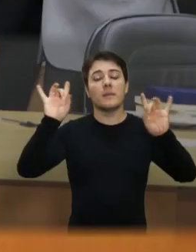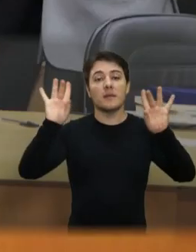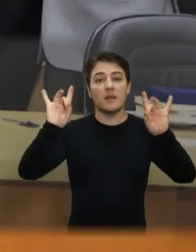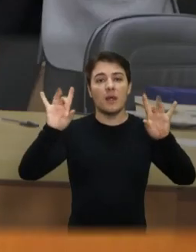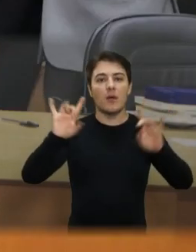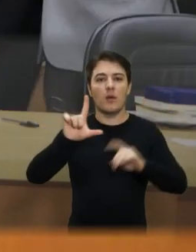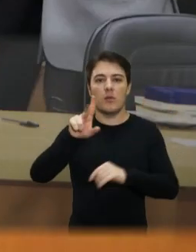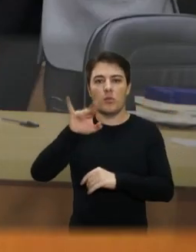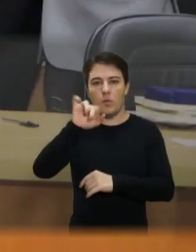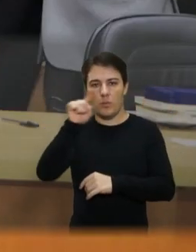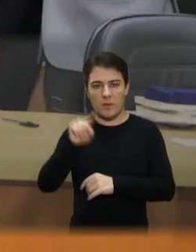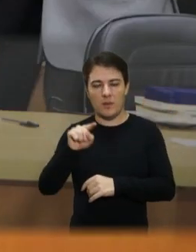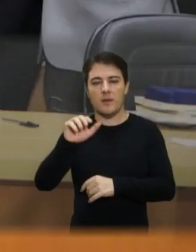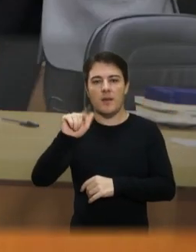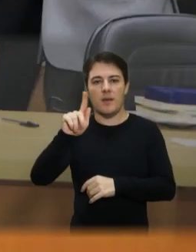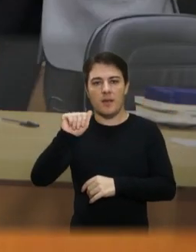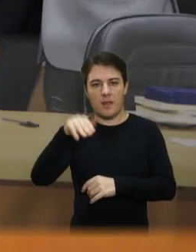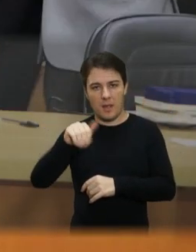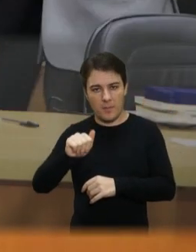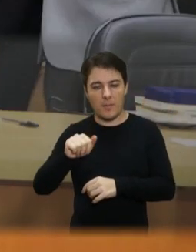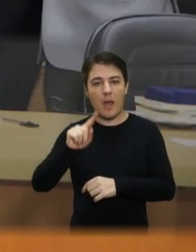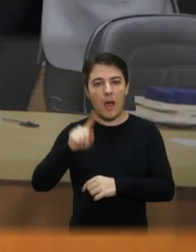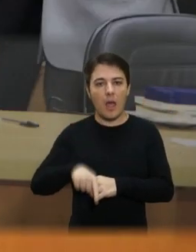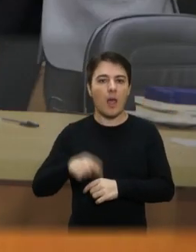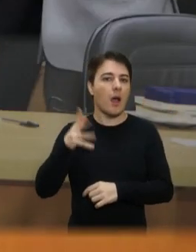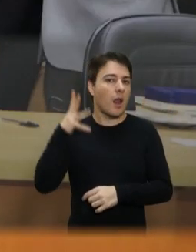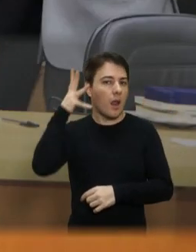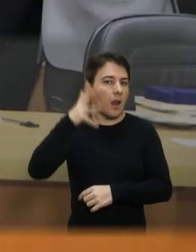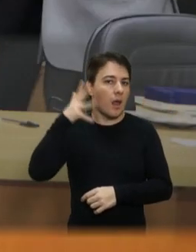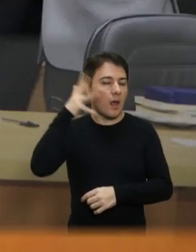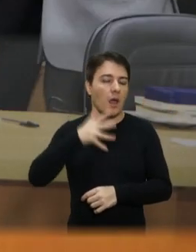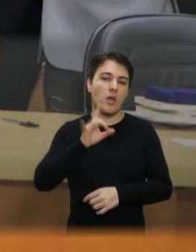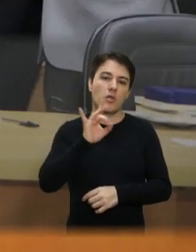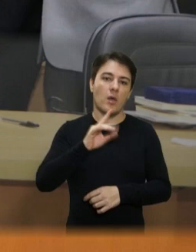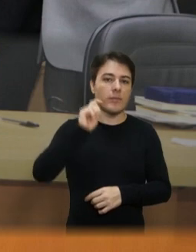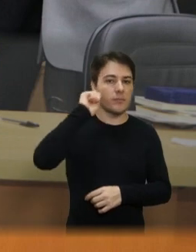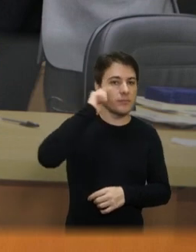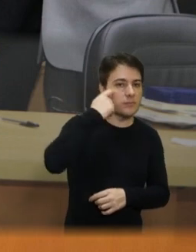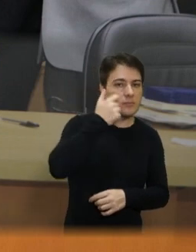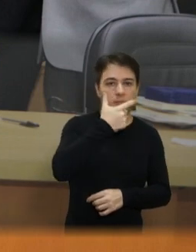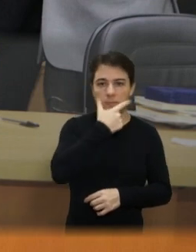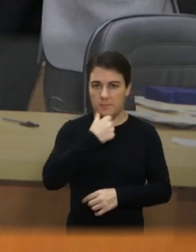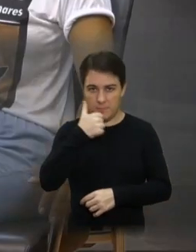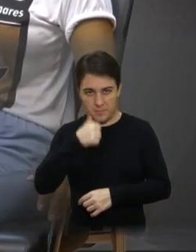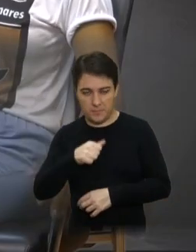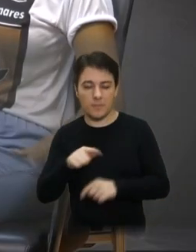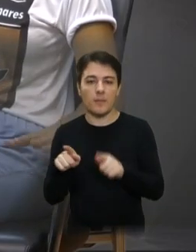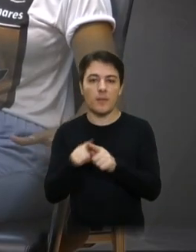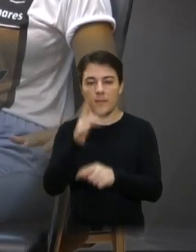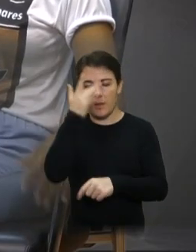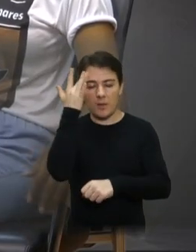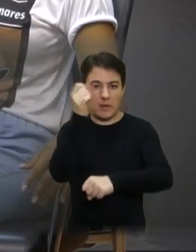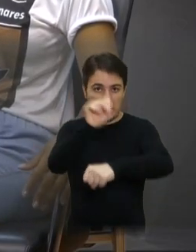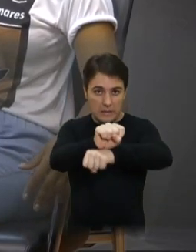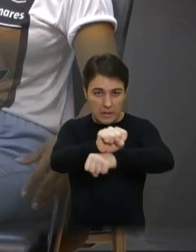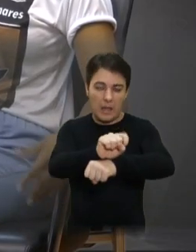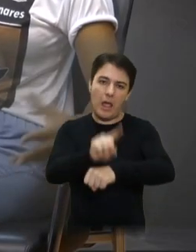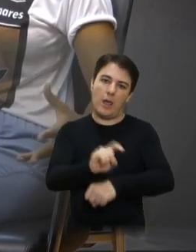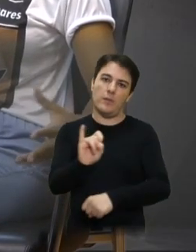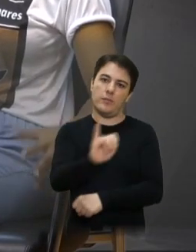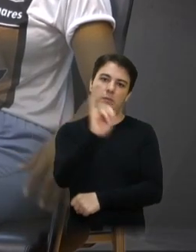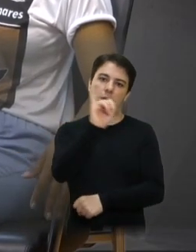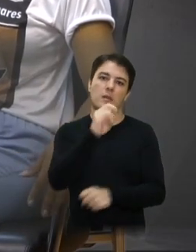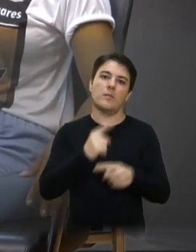Araraquara onde nós discutimos a temática de negros e negros dentro da advocacia a questão também dos escravisados para nós é muito importante